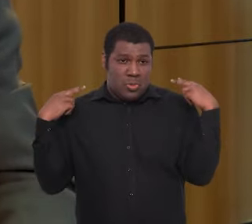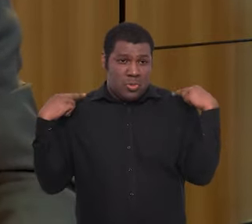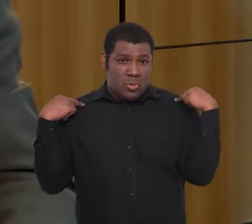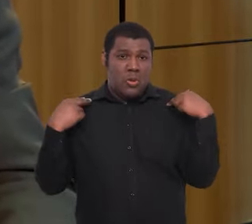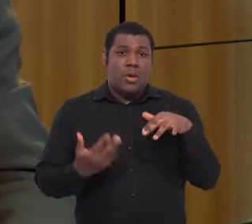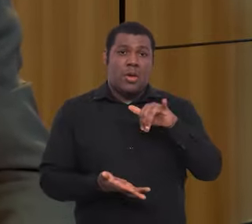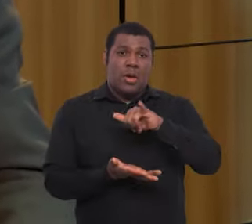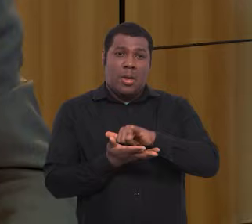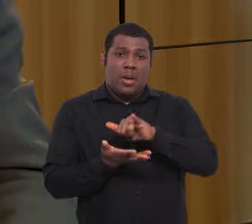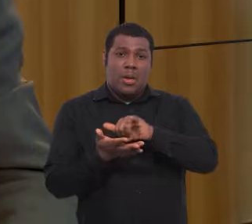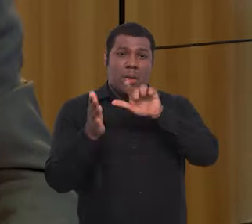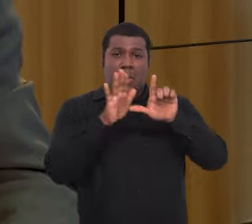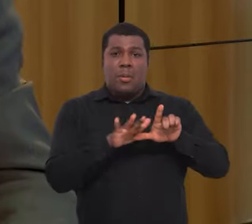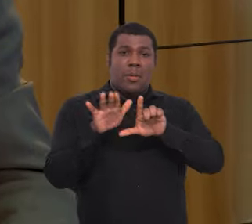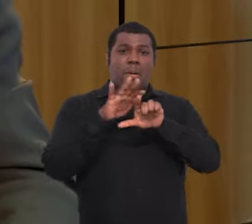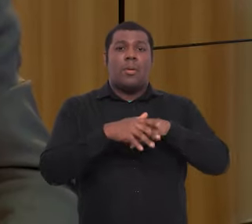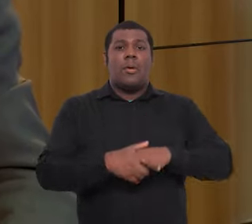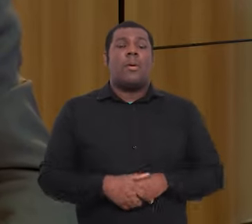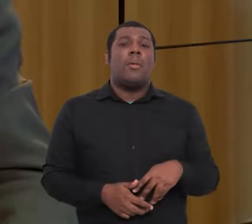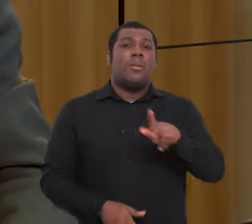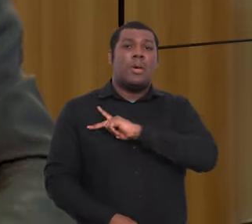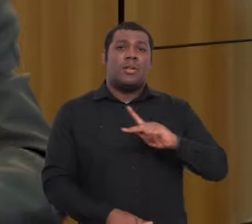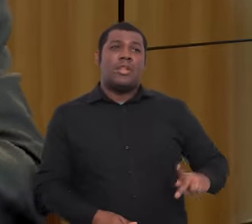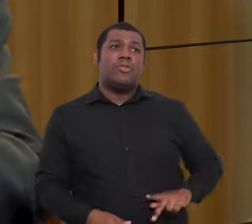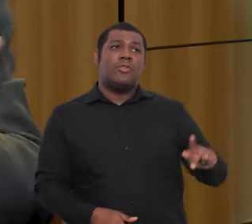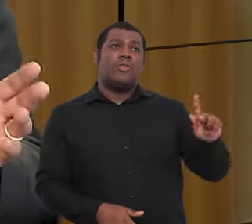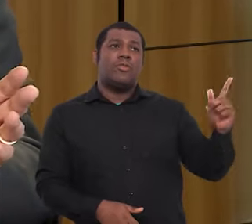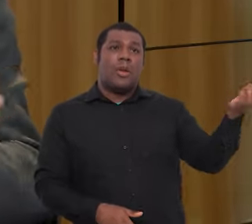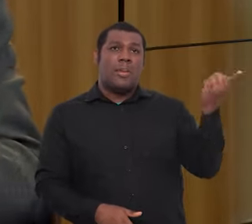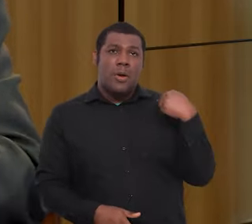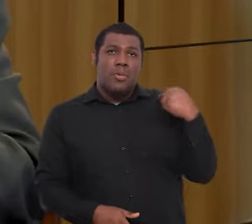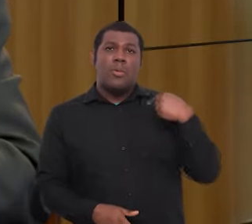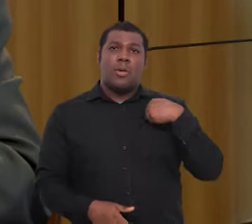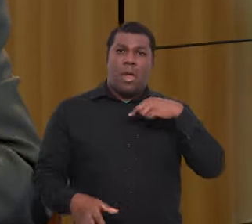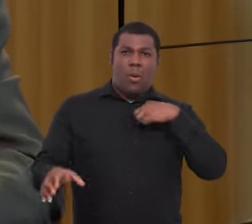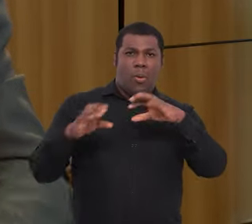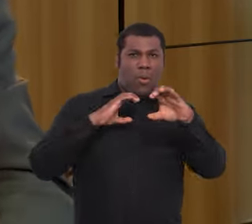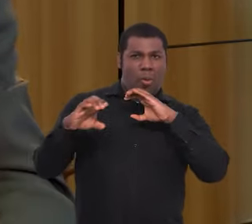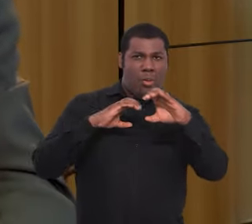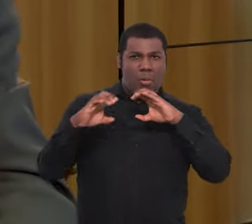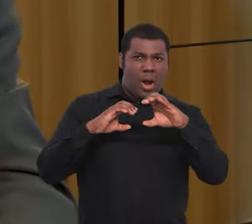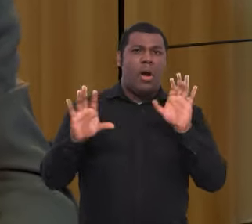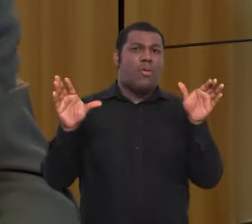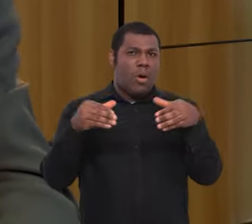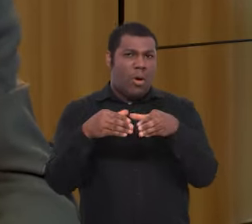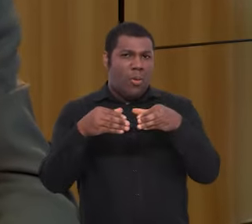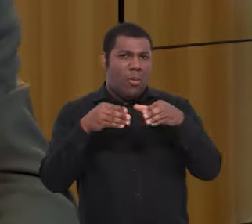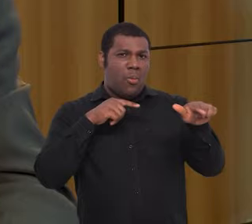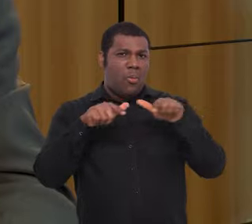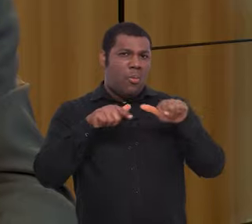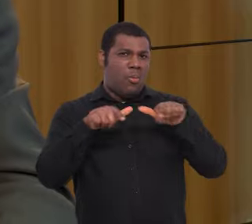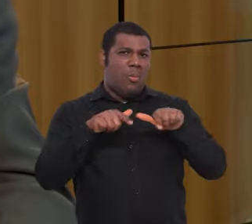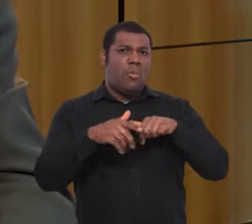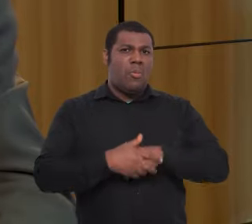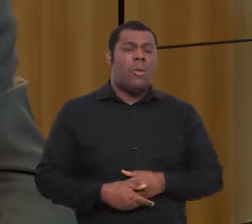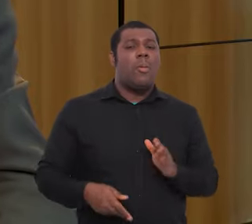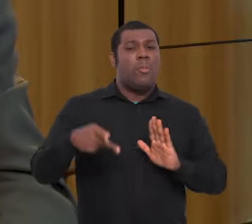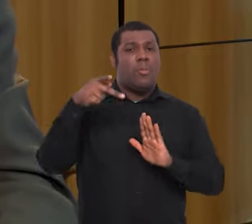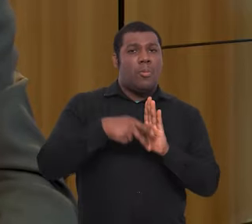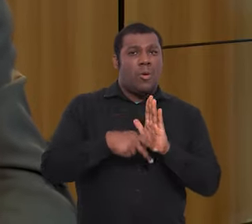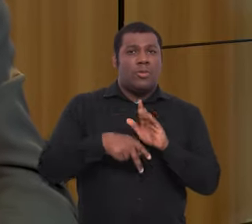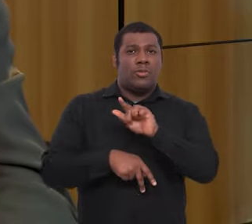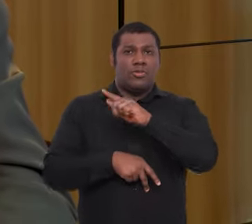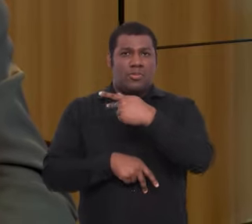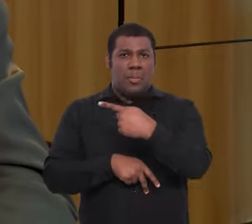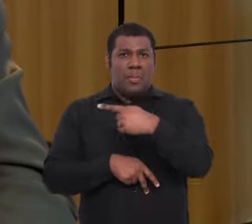olha mar busque dialogar com Trabalhadores então primeiro lugar não é um PL um projeto